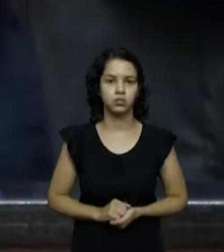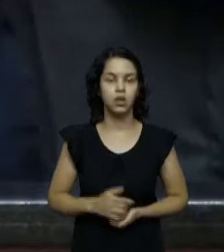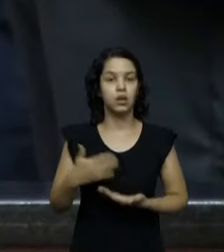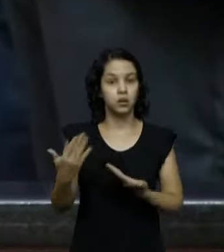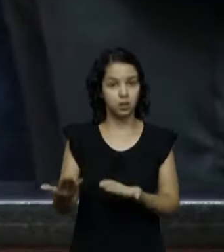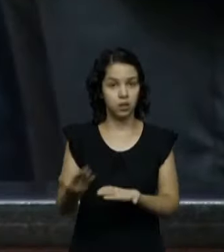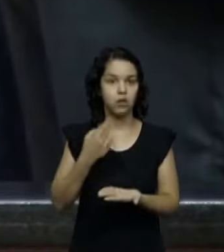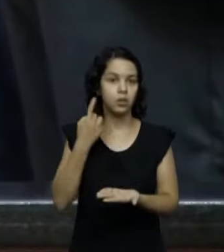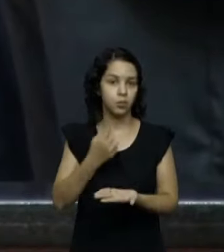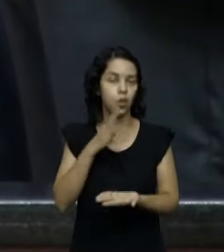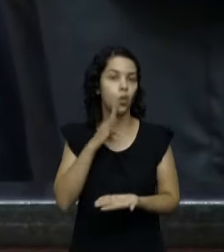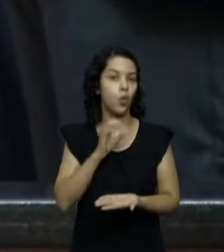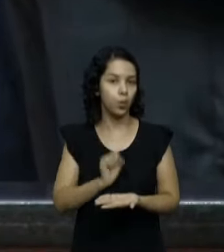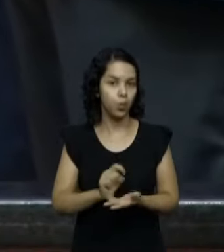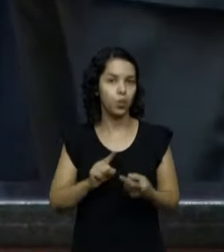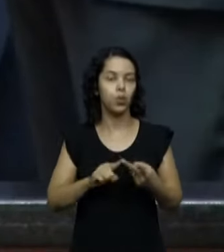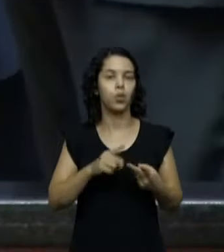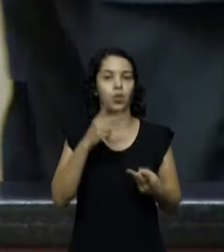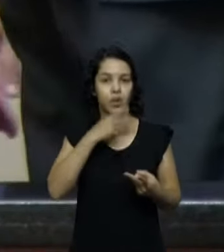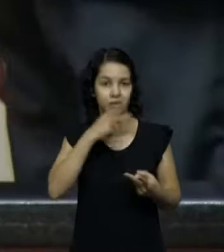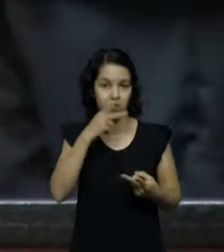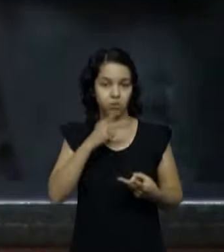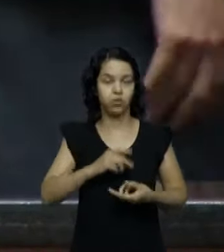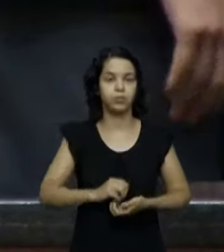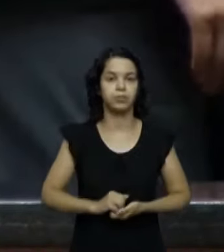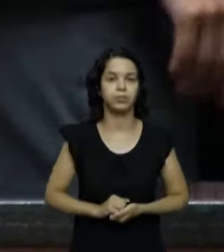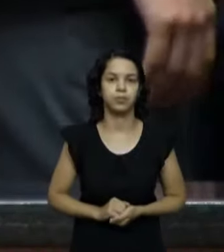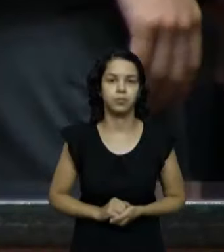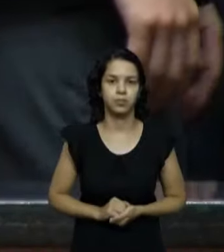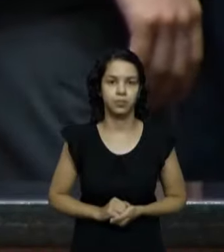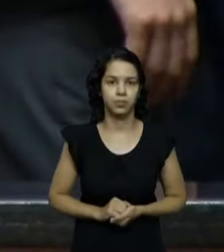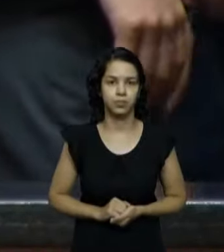deputado Bruno e depois, deputado Kennedy.